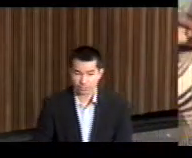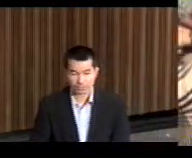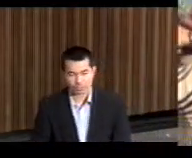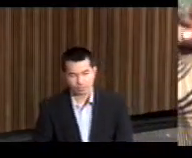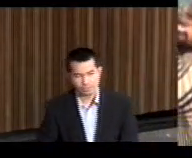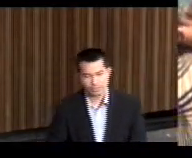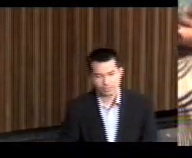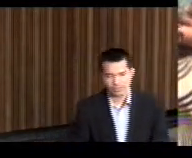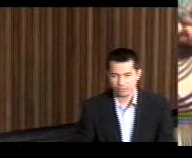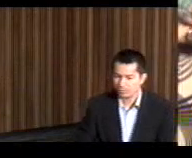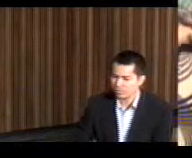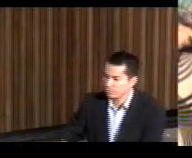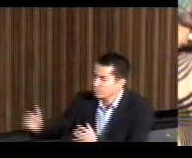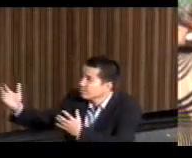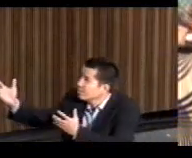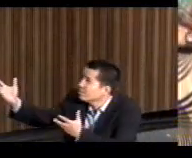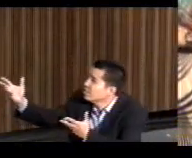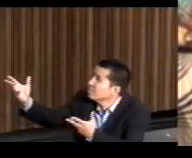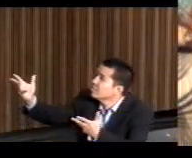Maravilhosa